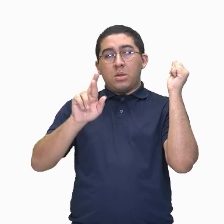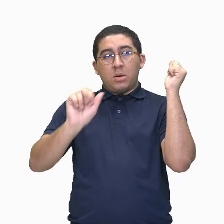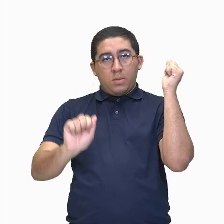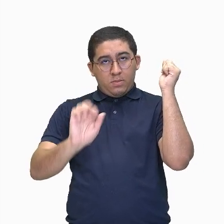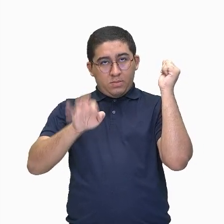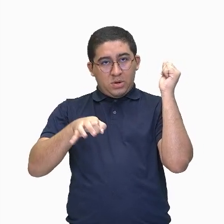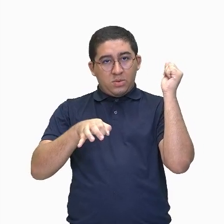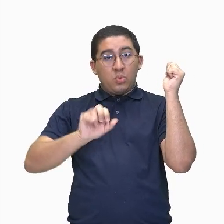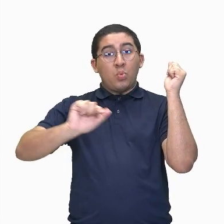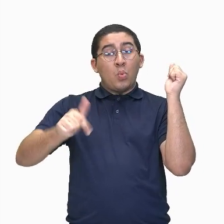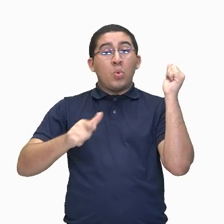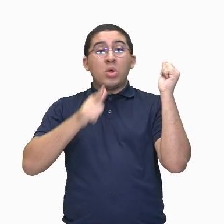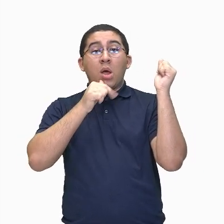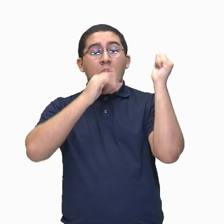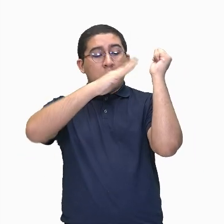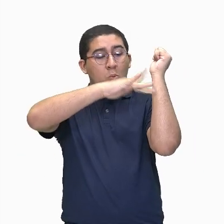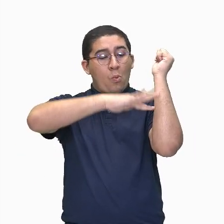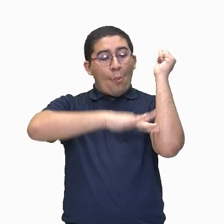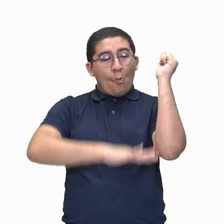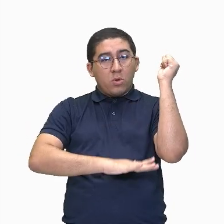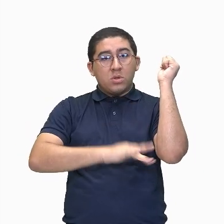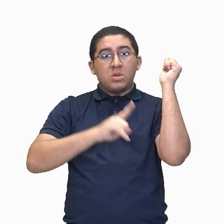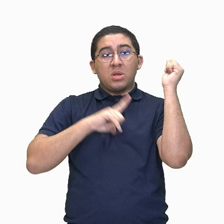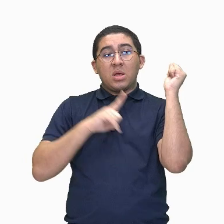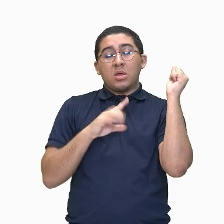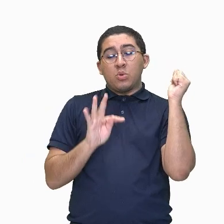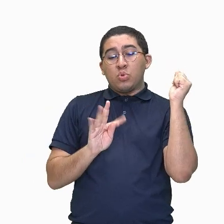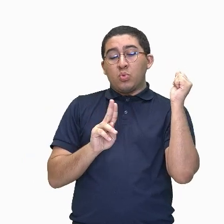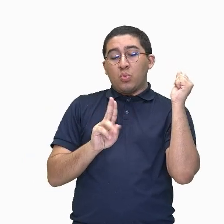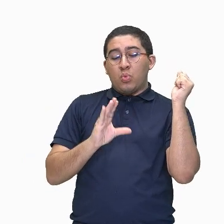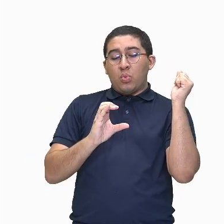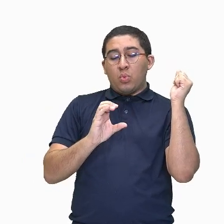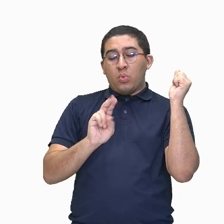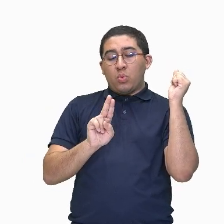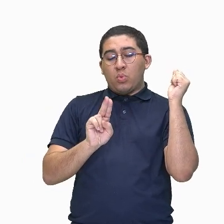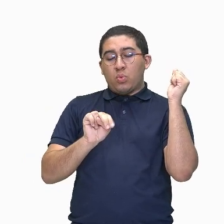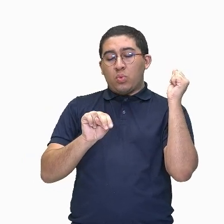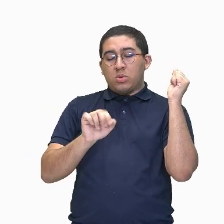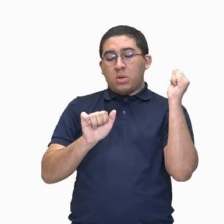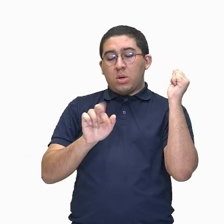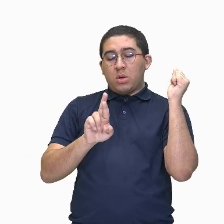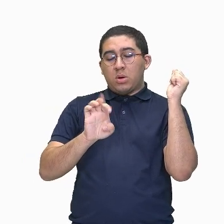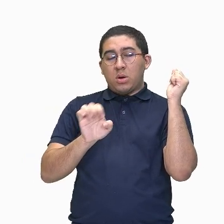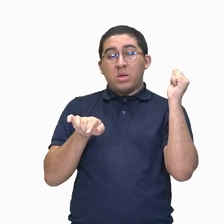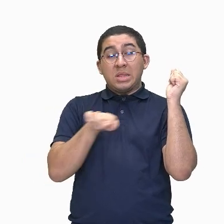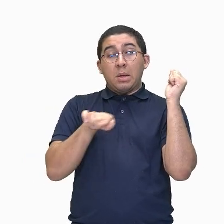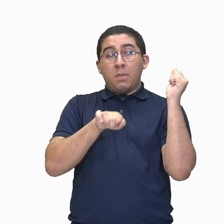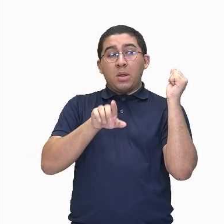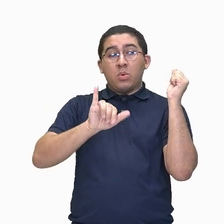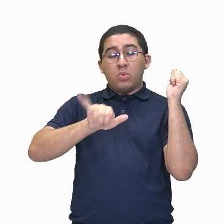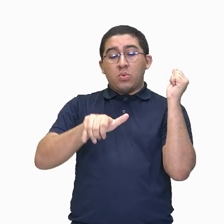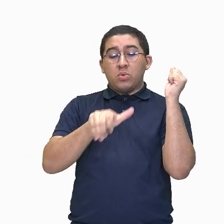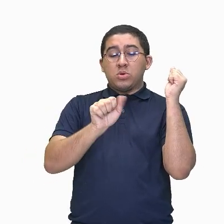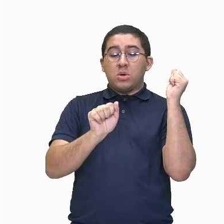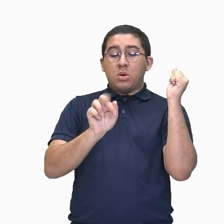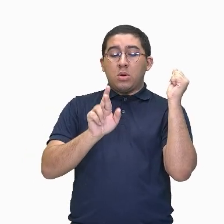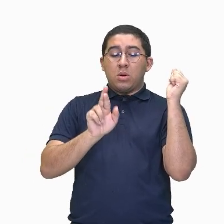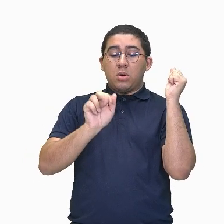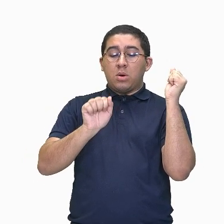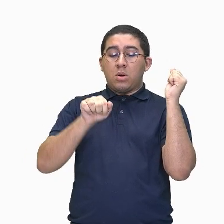seca, aparecem muitos tucunarés e jaraquis. Então, observe que devido à experiência que ele tem, ele